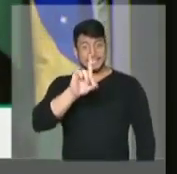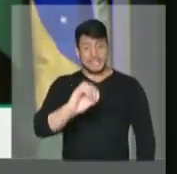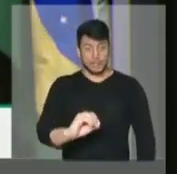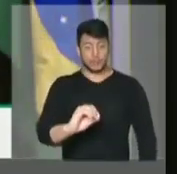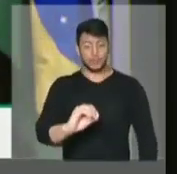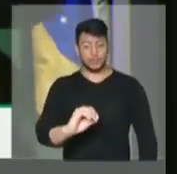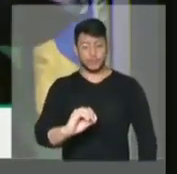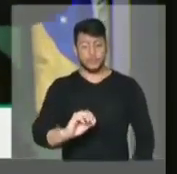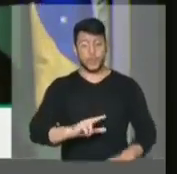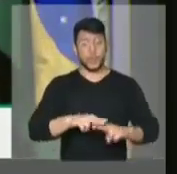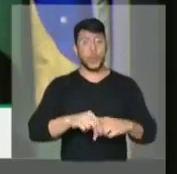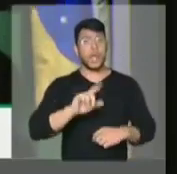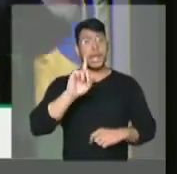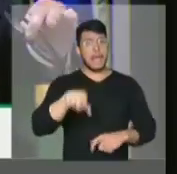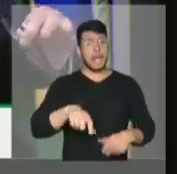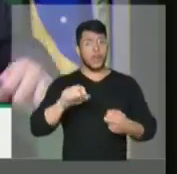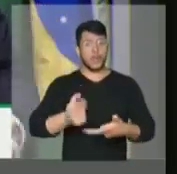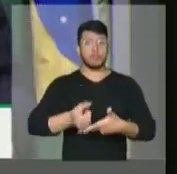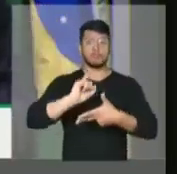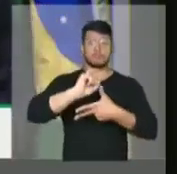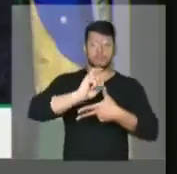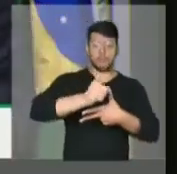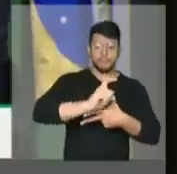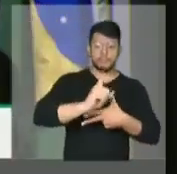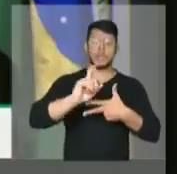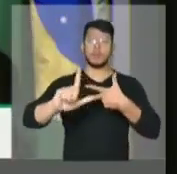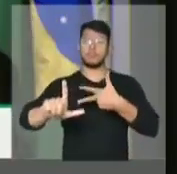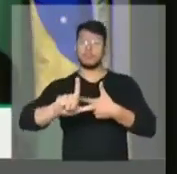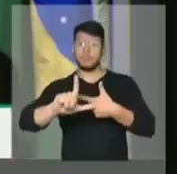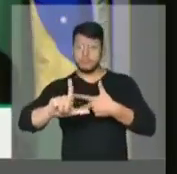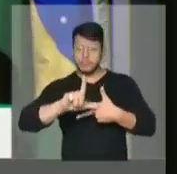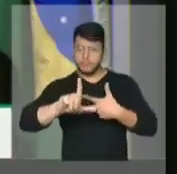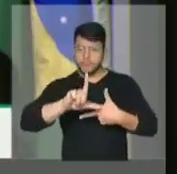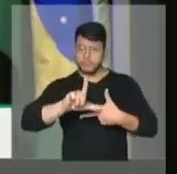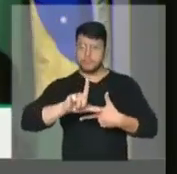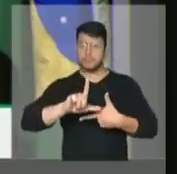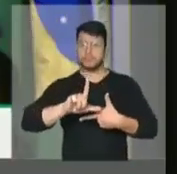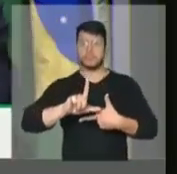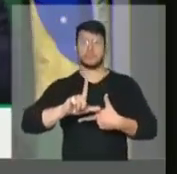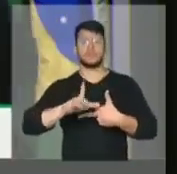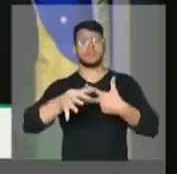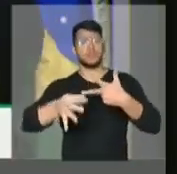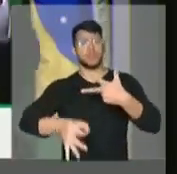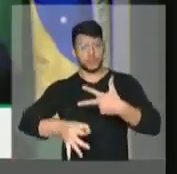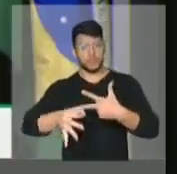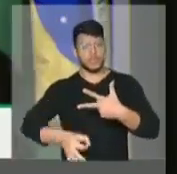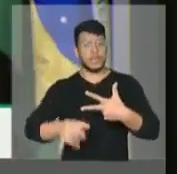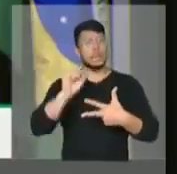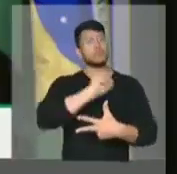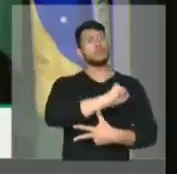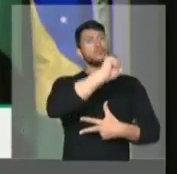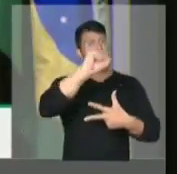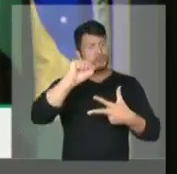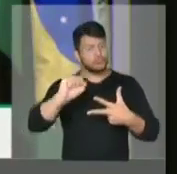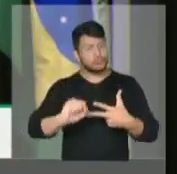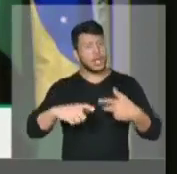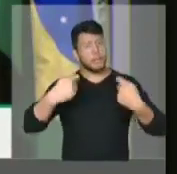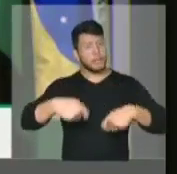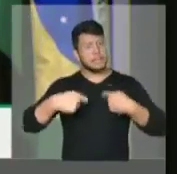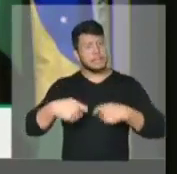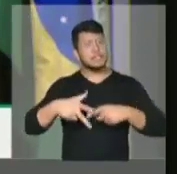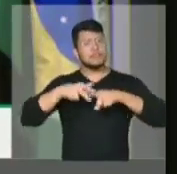falo inclusive do poder legislativo, falo do poder executivo e falo do poder